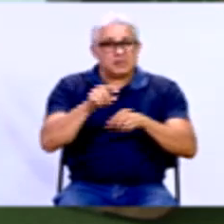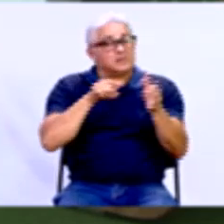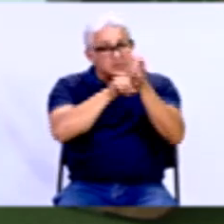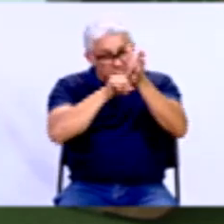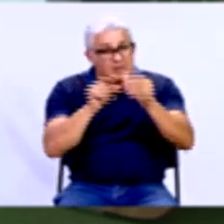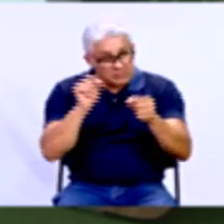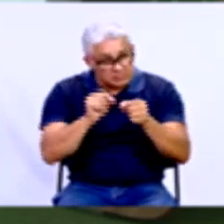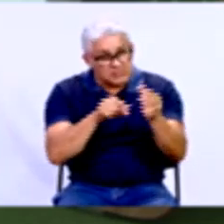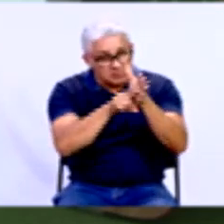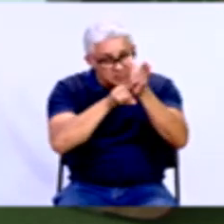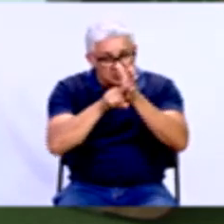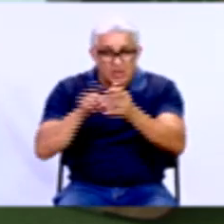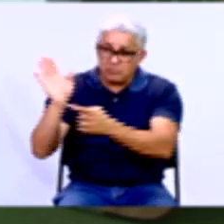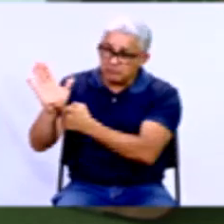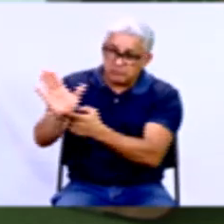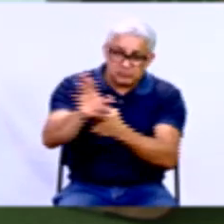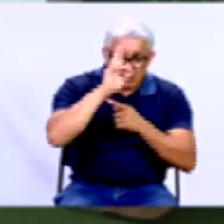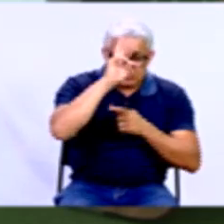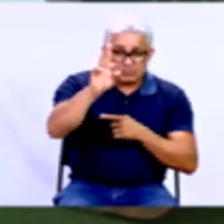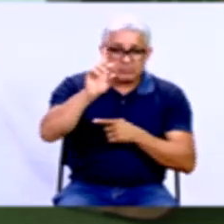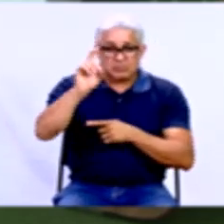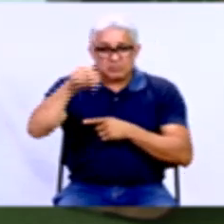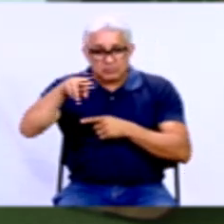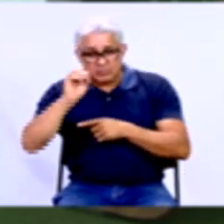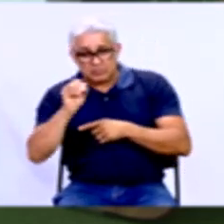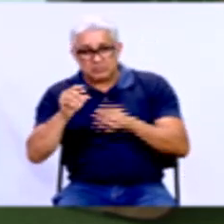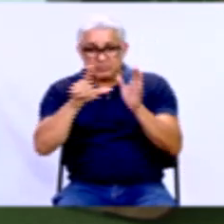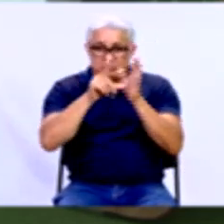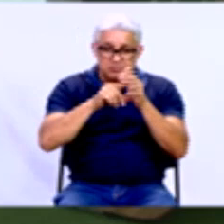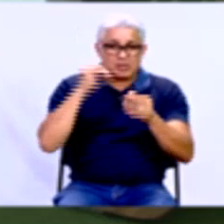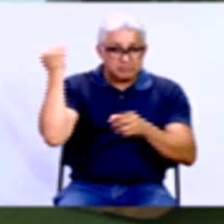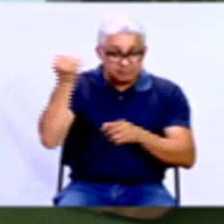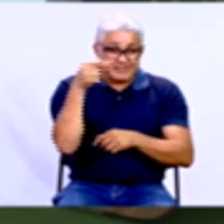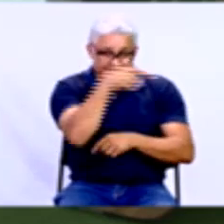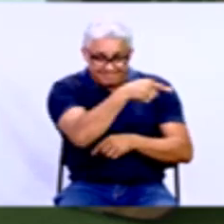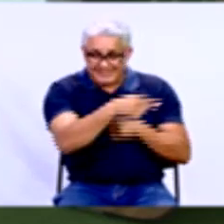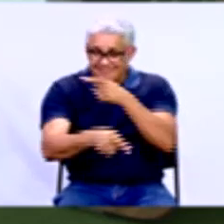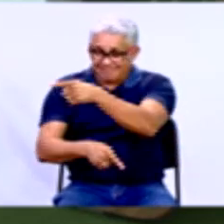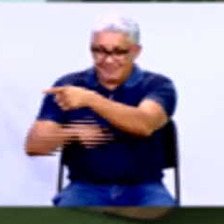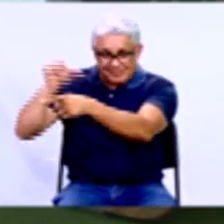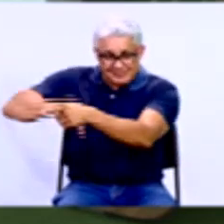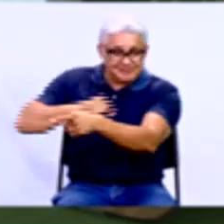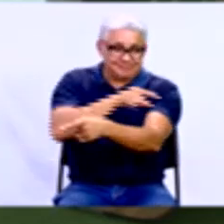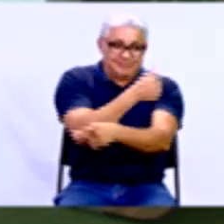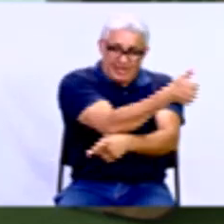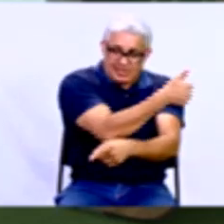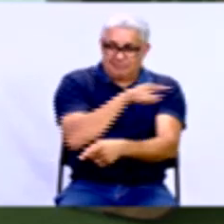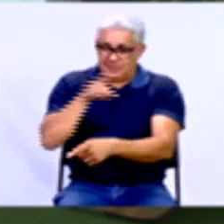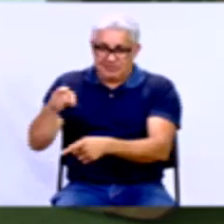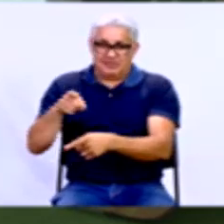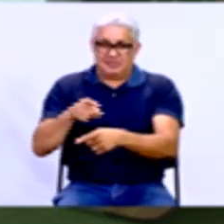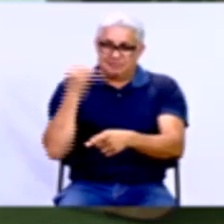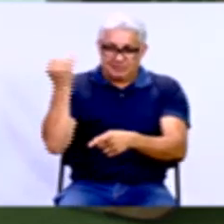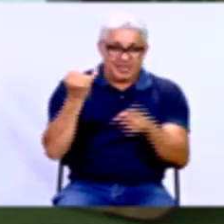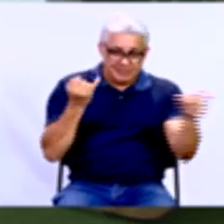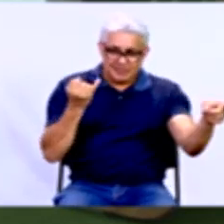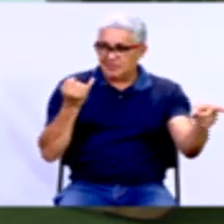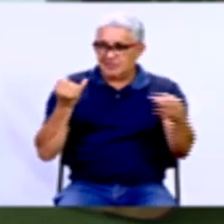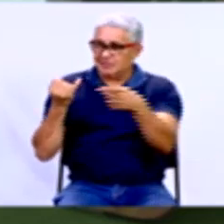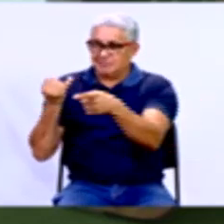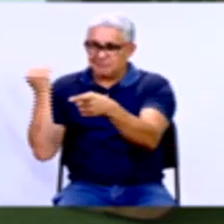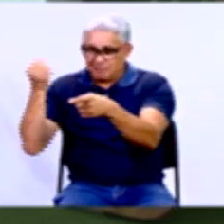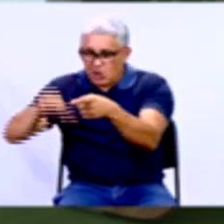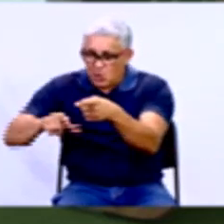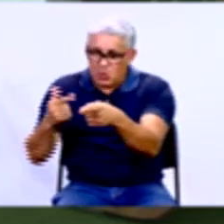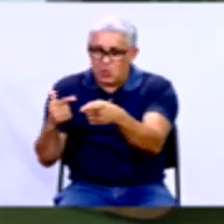pesquisa, ele aplica uma pesquisa, ele mostra para o dono da loja, olha, isso aqui é importante, ou aquilo ali é importante. Isso pode ser um fator que vai fazer com que você continue,